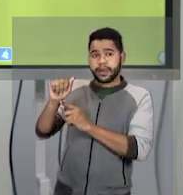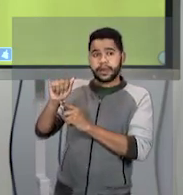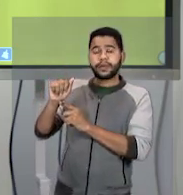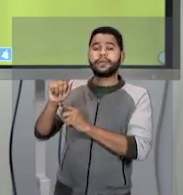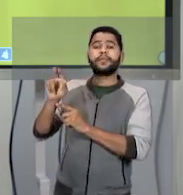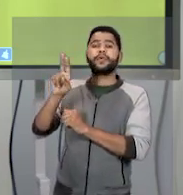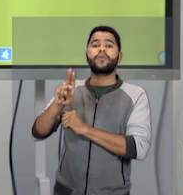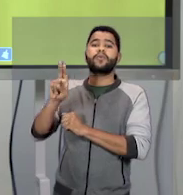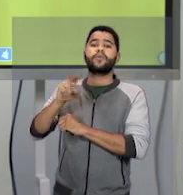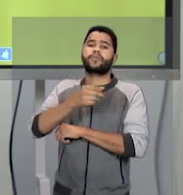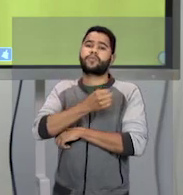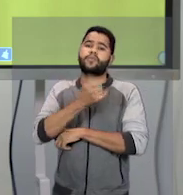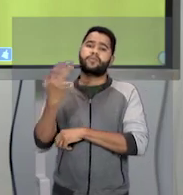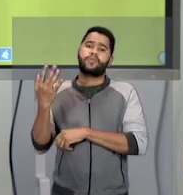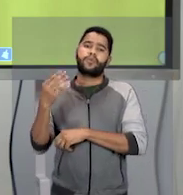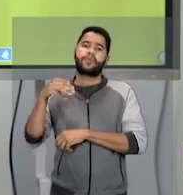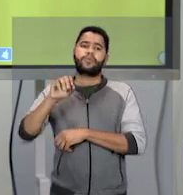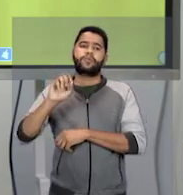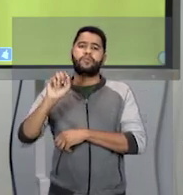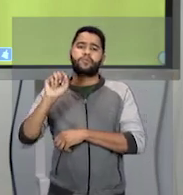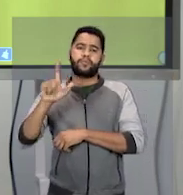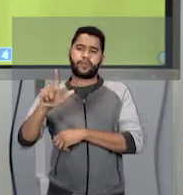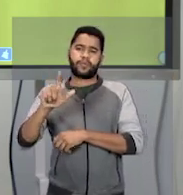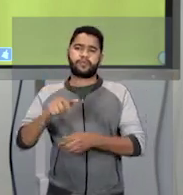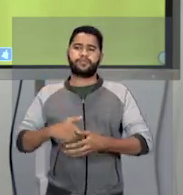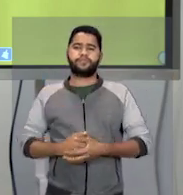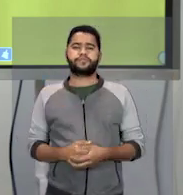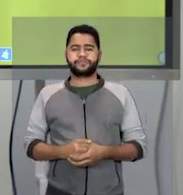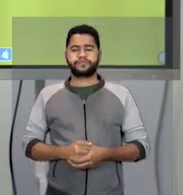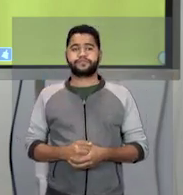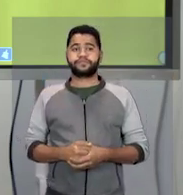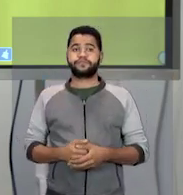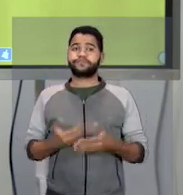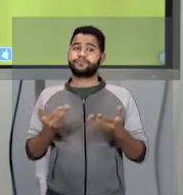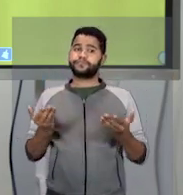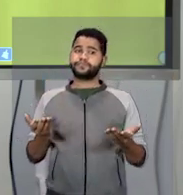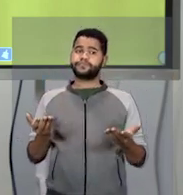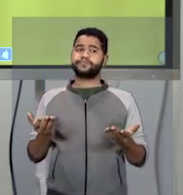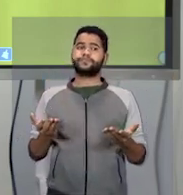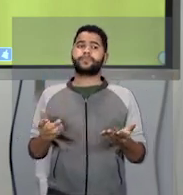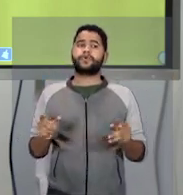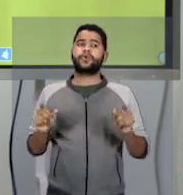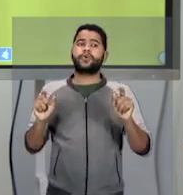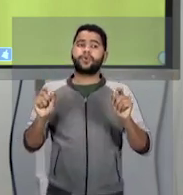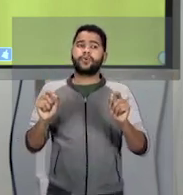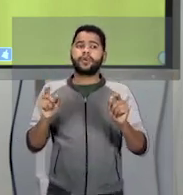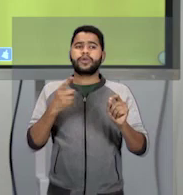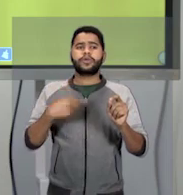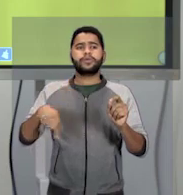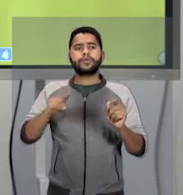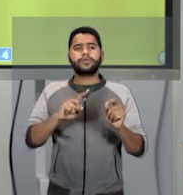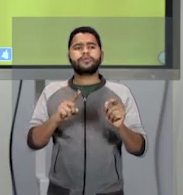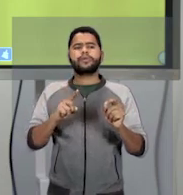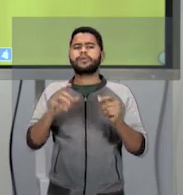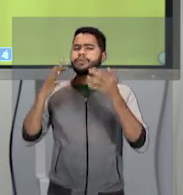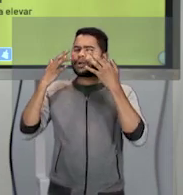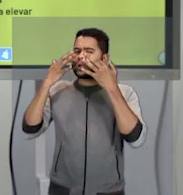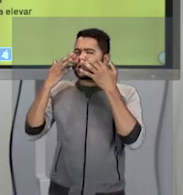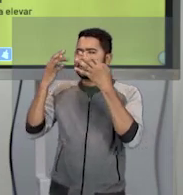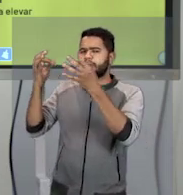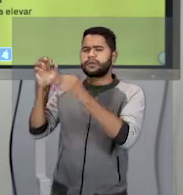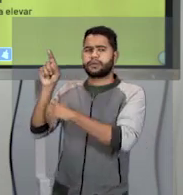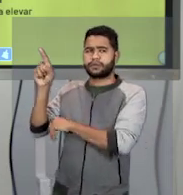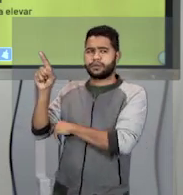trabalha com a quantidade de mols daquela substância. Bom, o que é que a gente tem que prestar